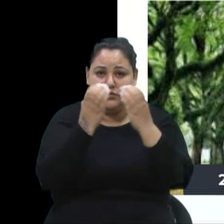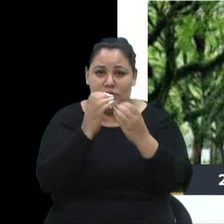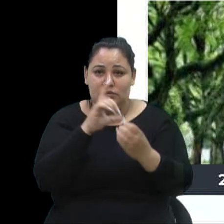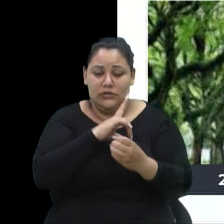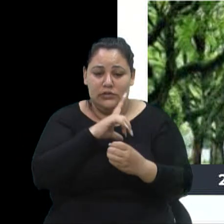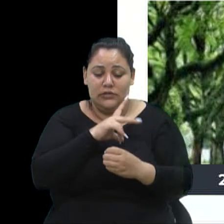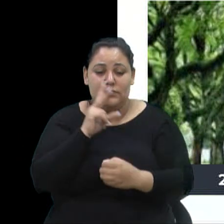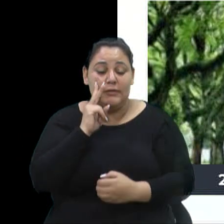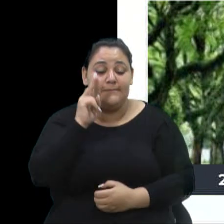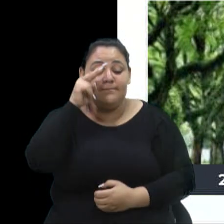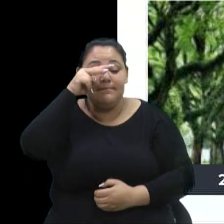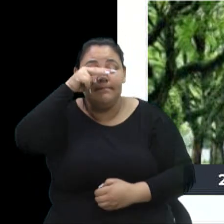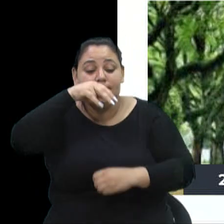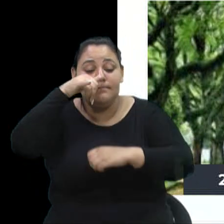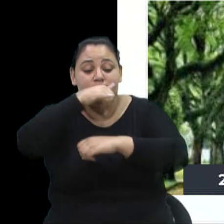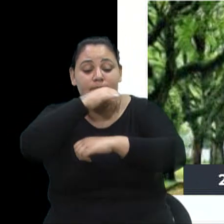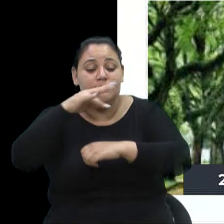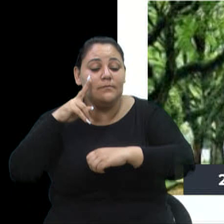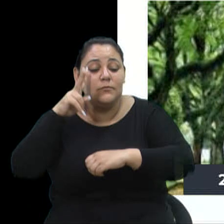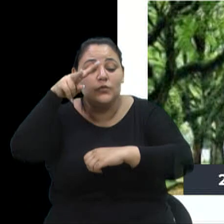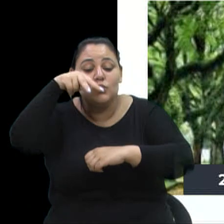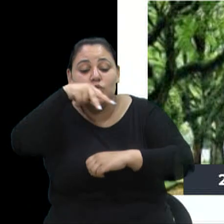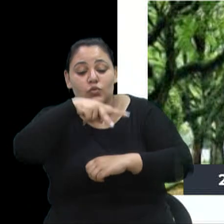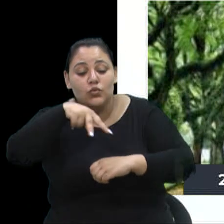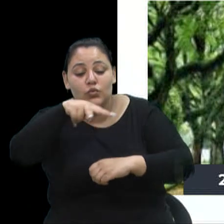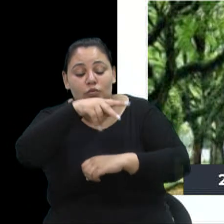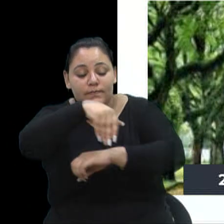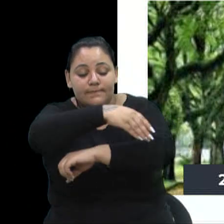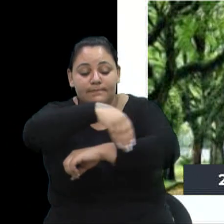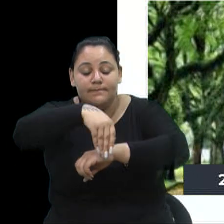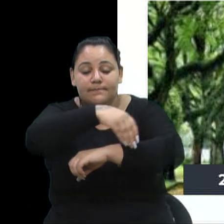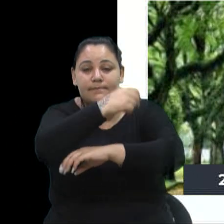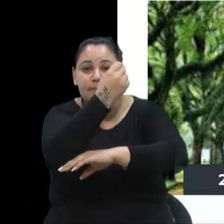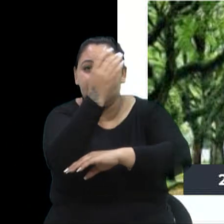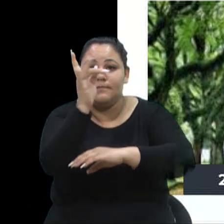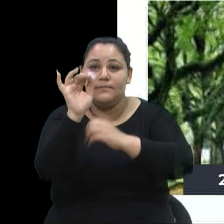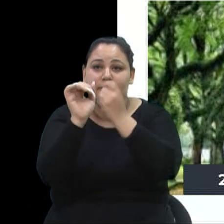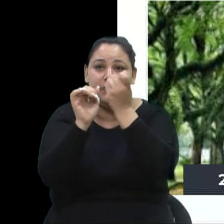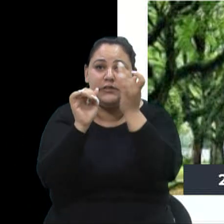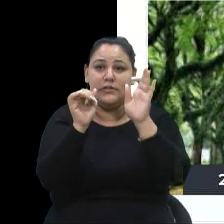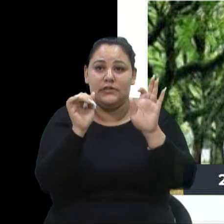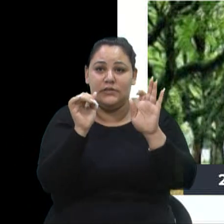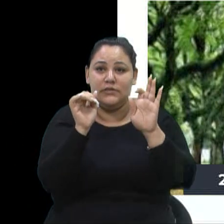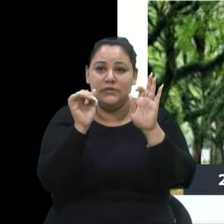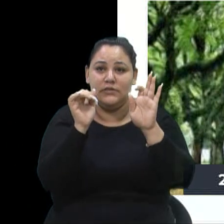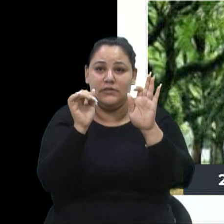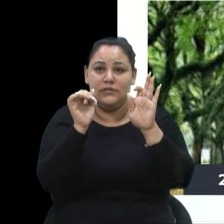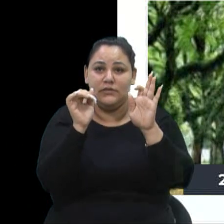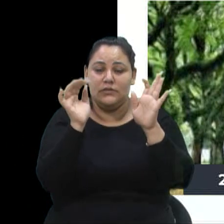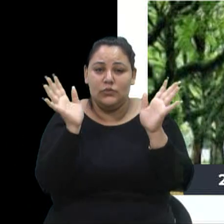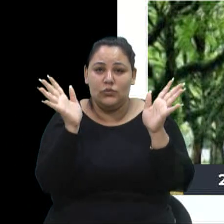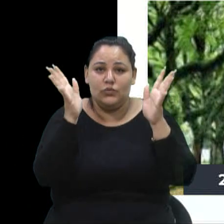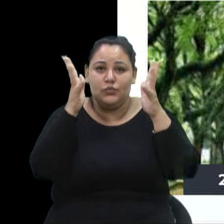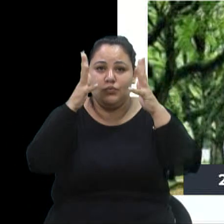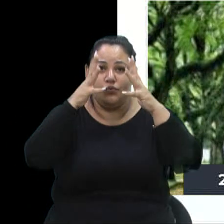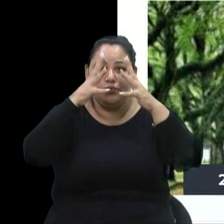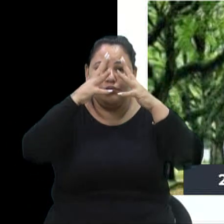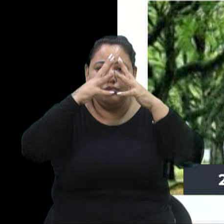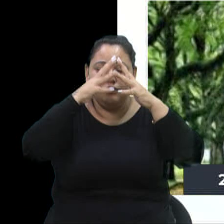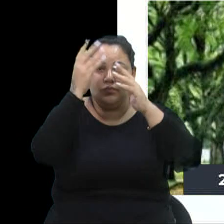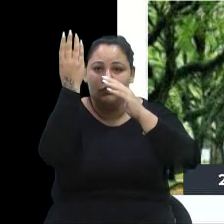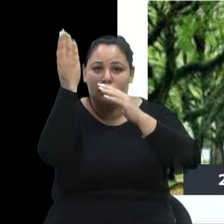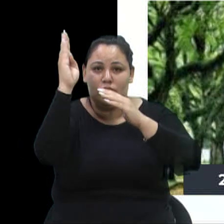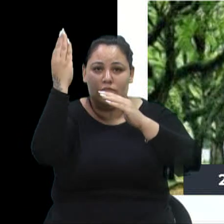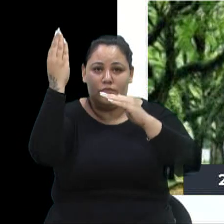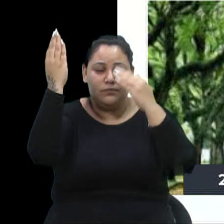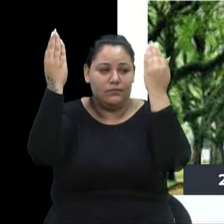aérea da rua, onde as árvores se cruzam, se